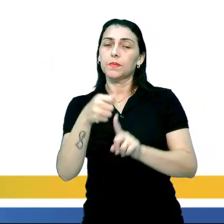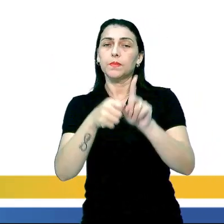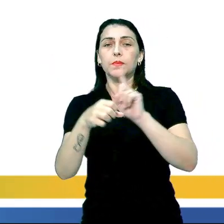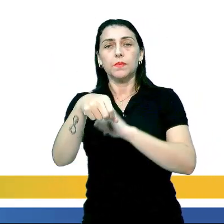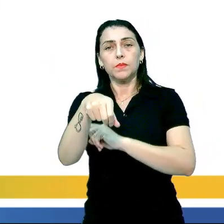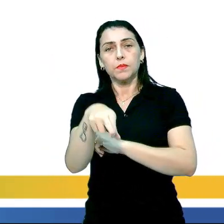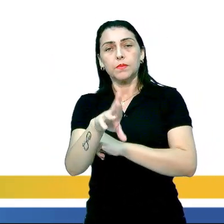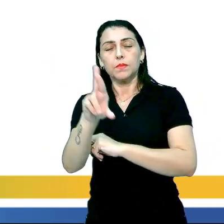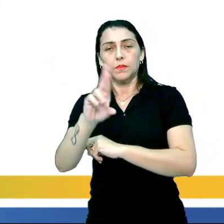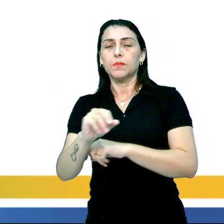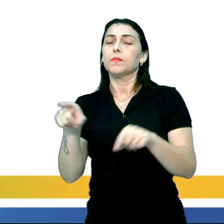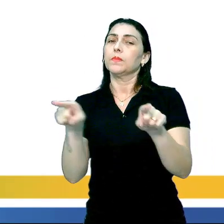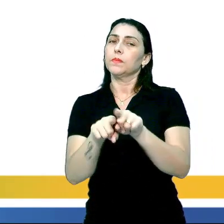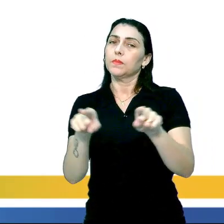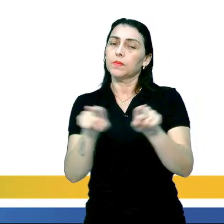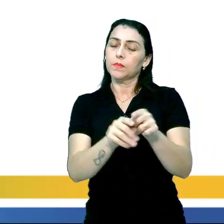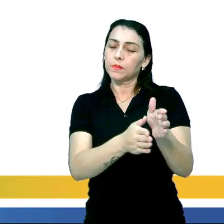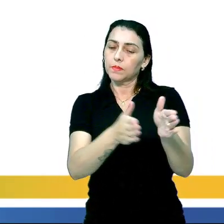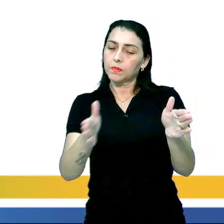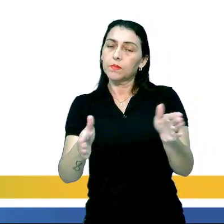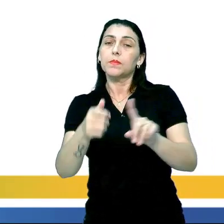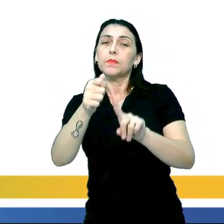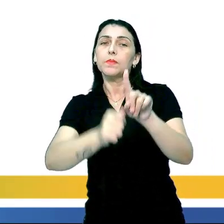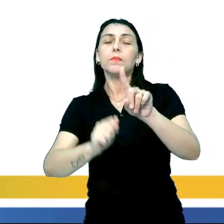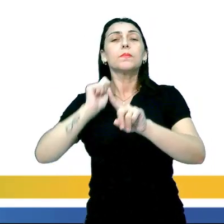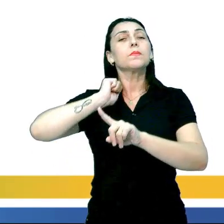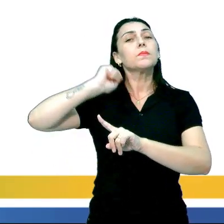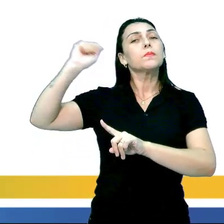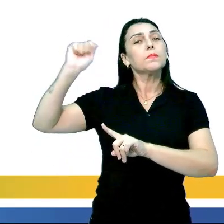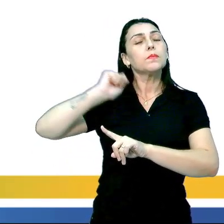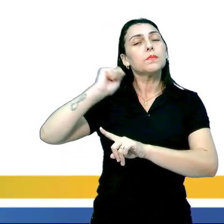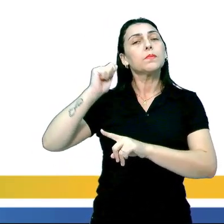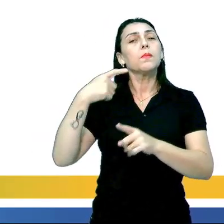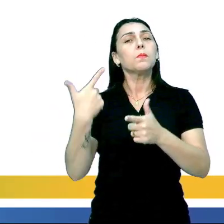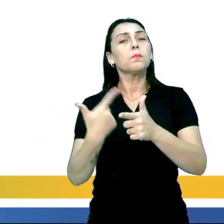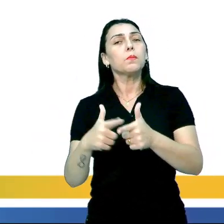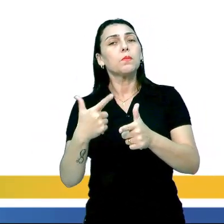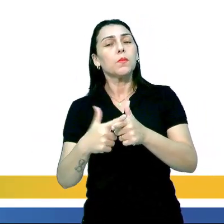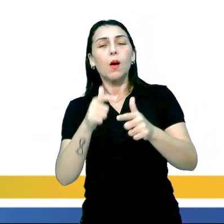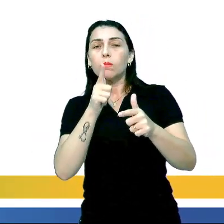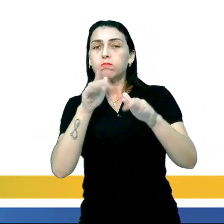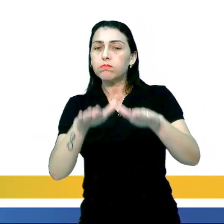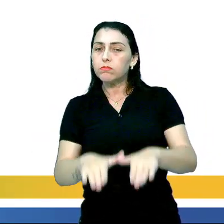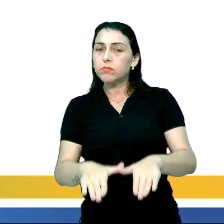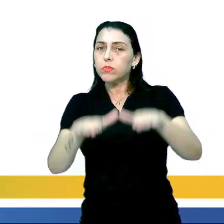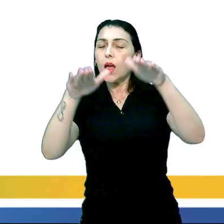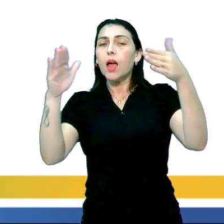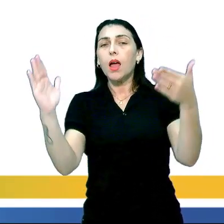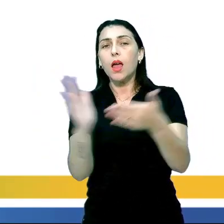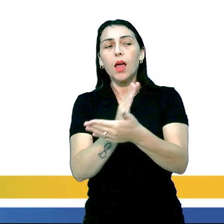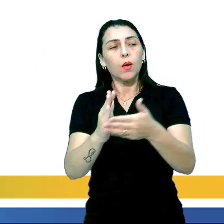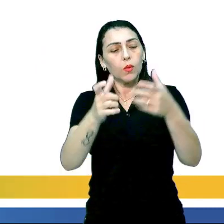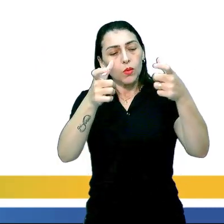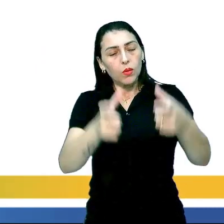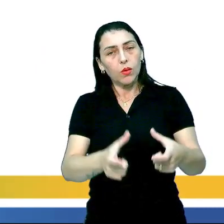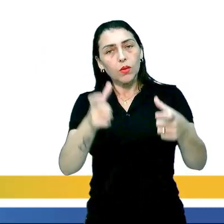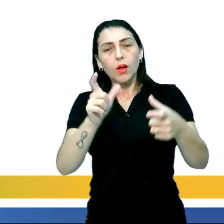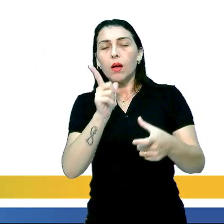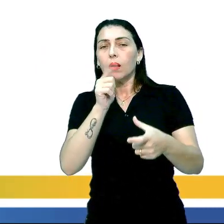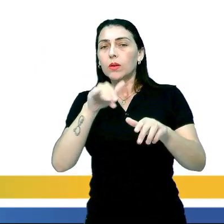de março, também durante o mês de abril, que foi justamente problemas de alagamentos. Em algumas áreas,